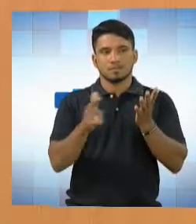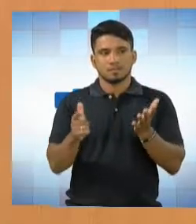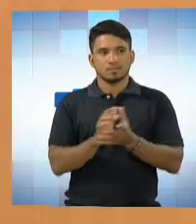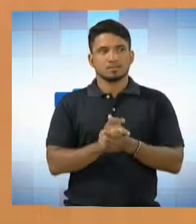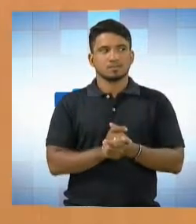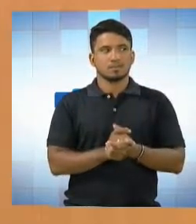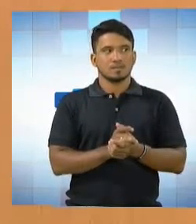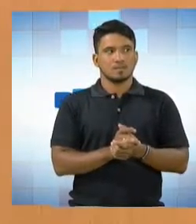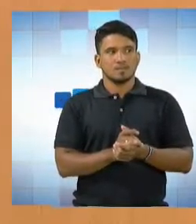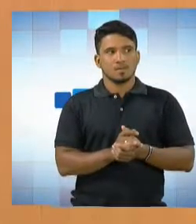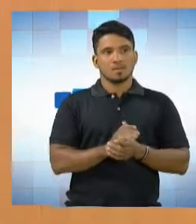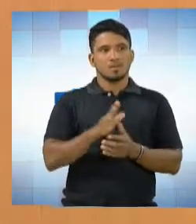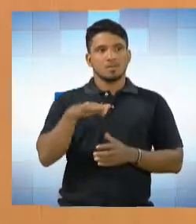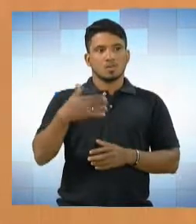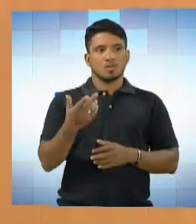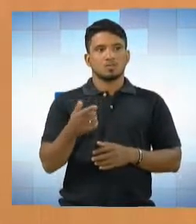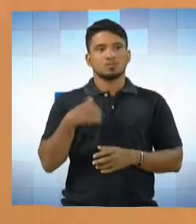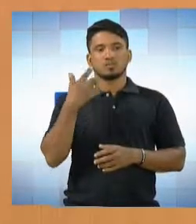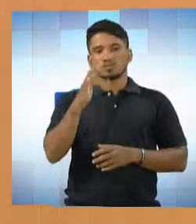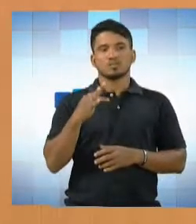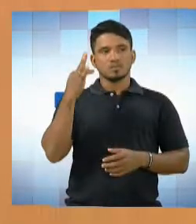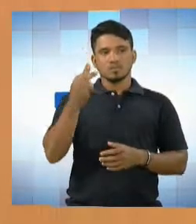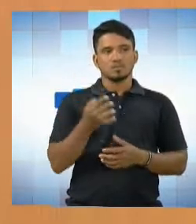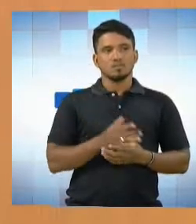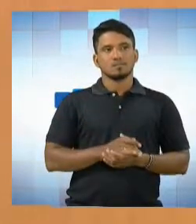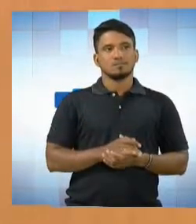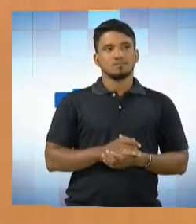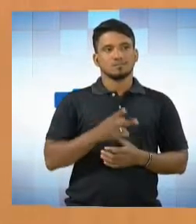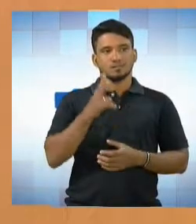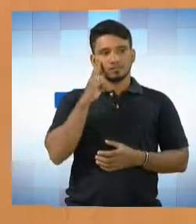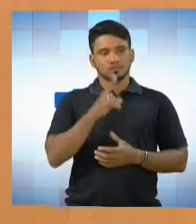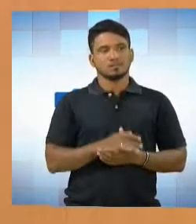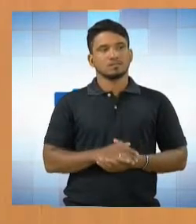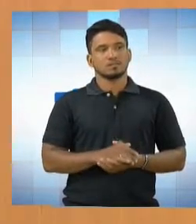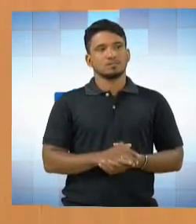jornalismo? Qual o nosso futuro, na sua visão?